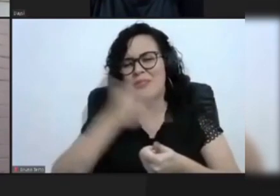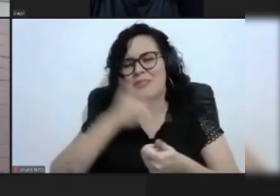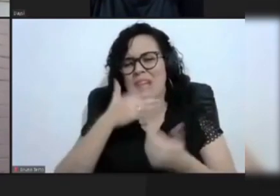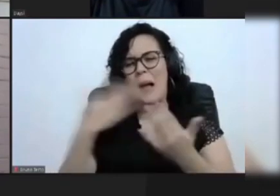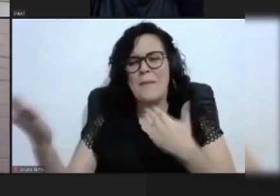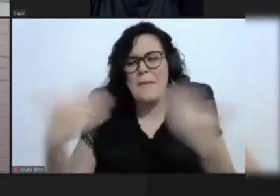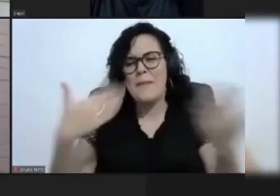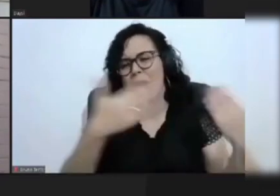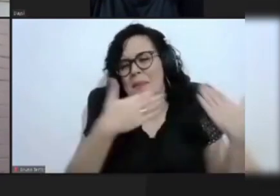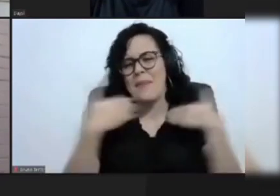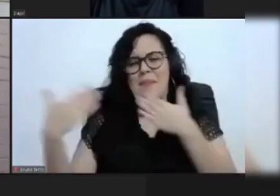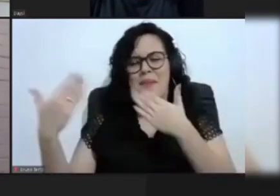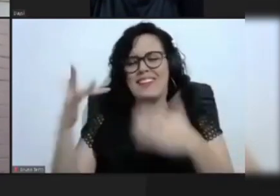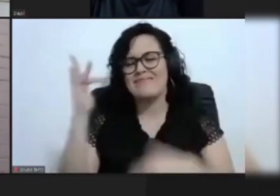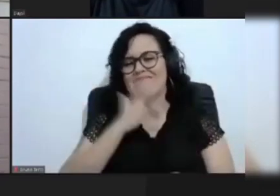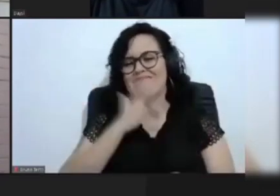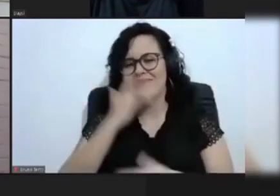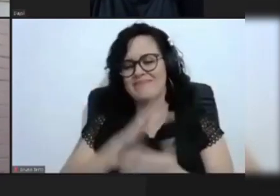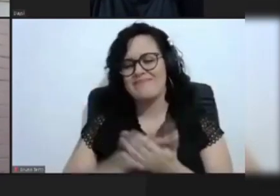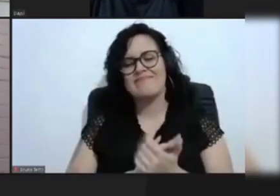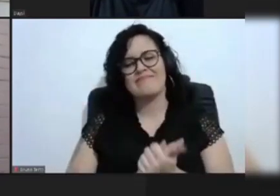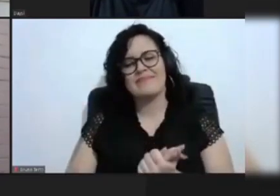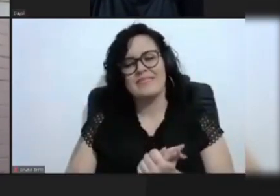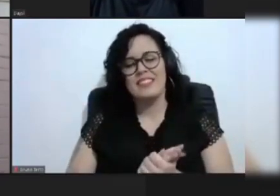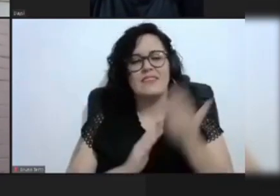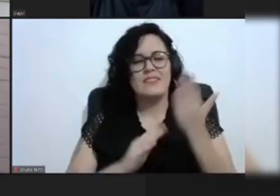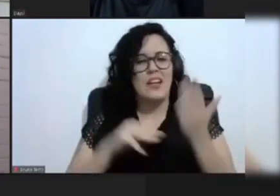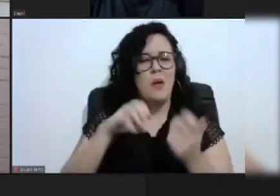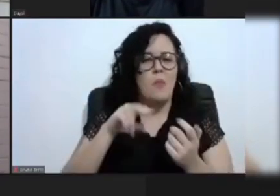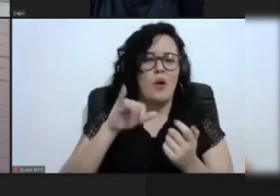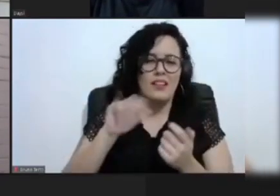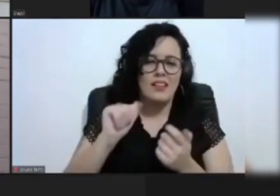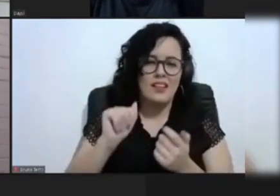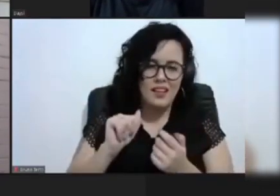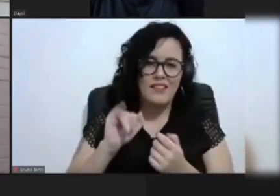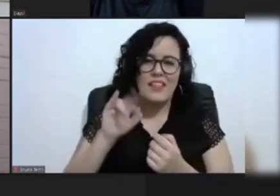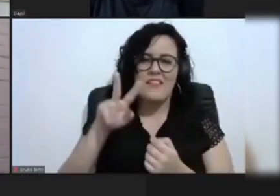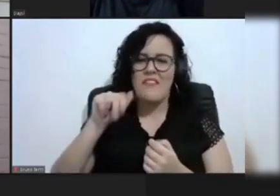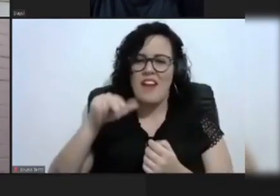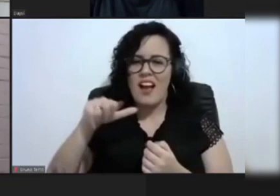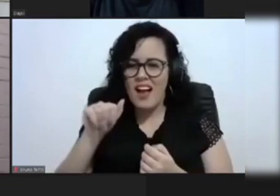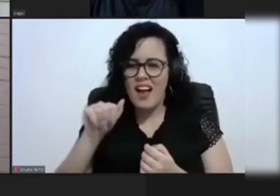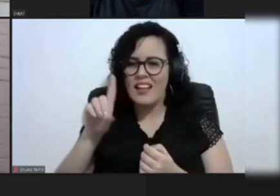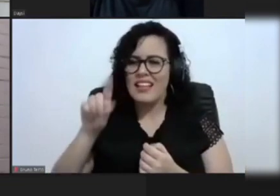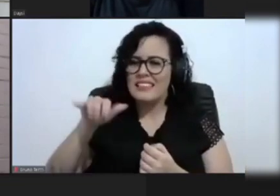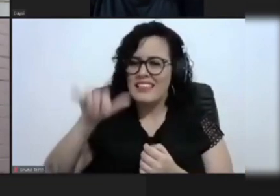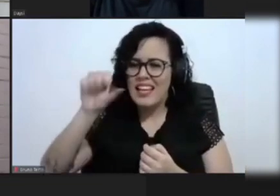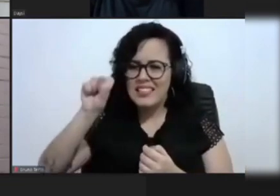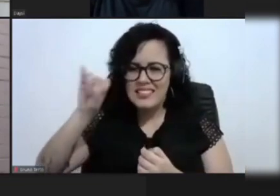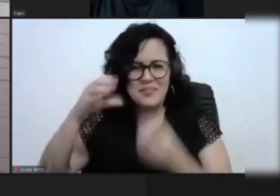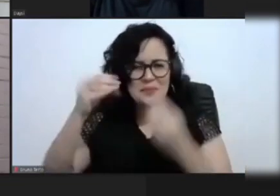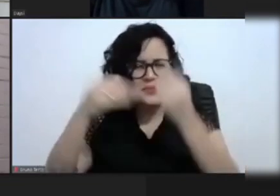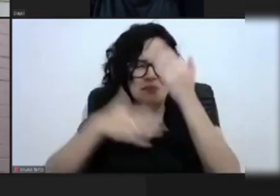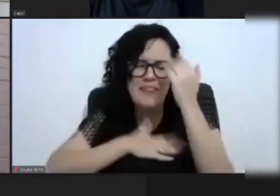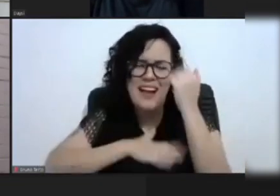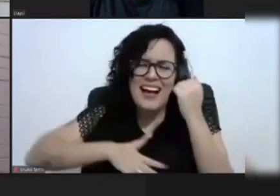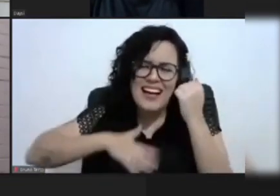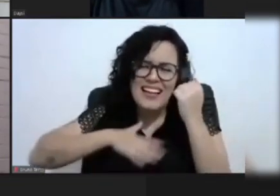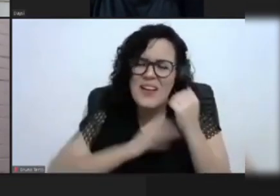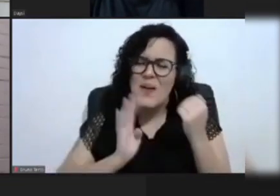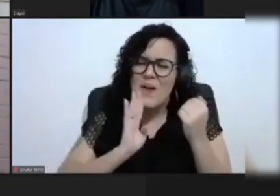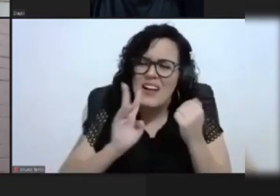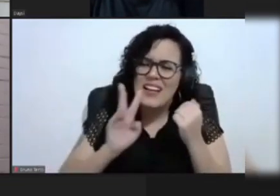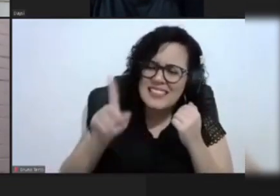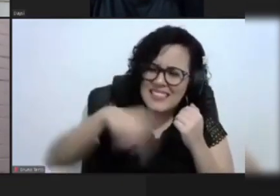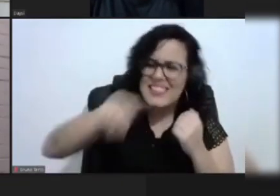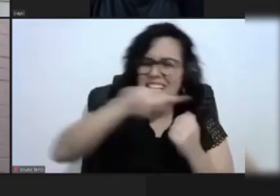com vocês, mediadas aí pela Mônica, Ivana e Deise, um prazeraço conhecer vocês, e que,